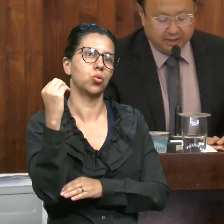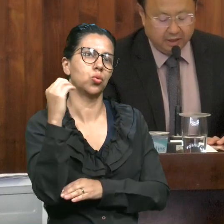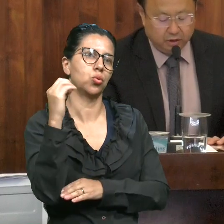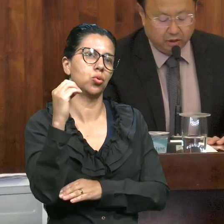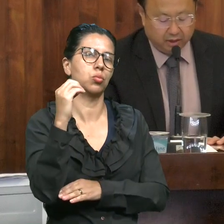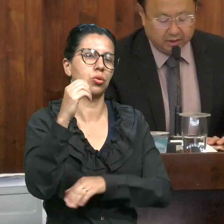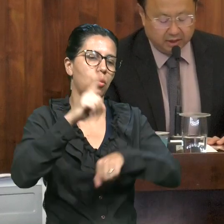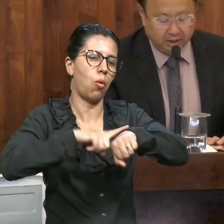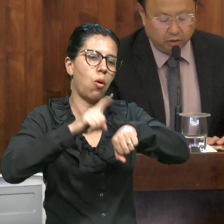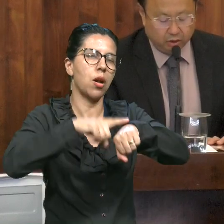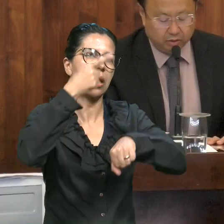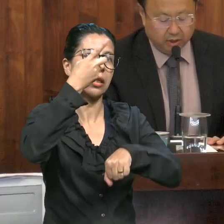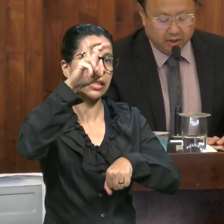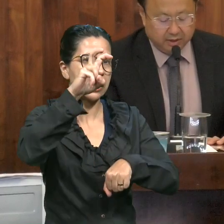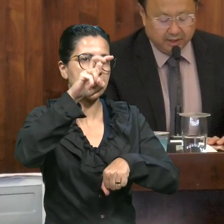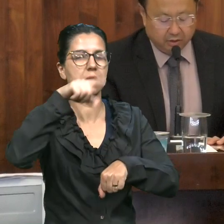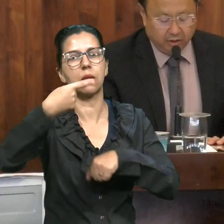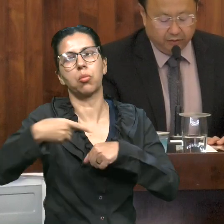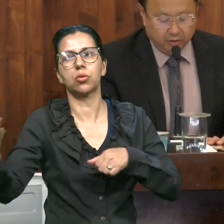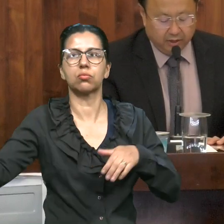17/10/2023, às 15 horas. Retorno: